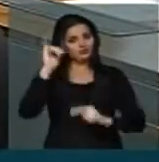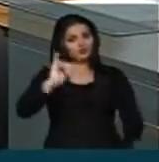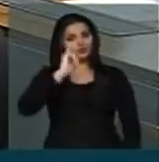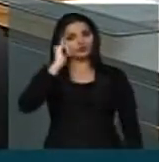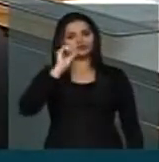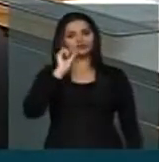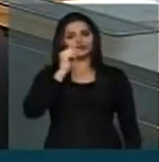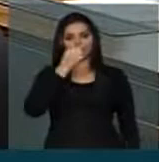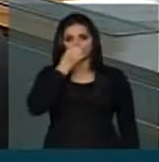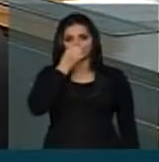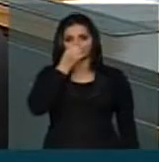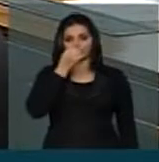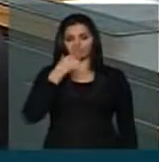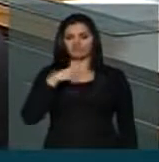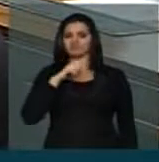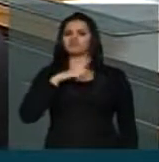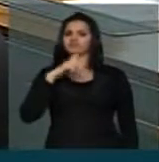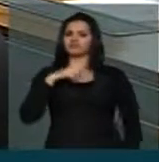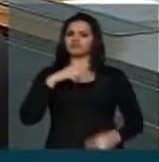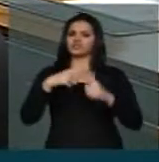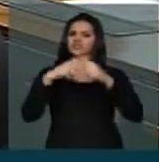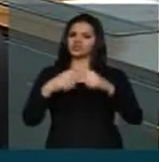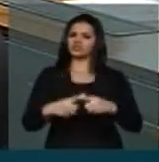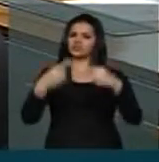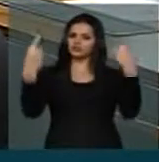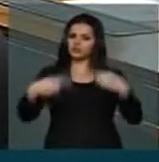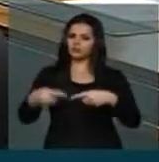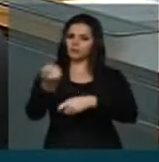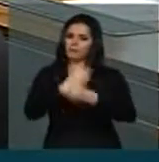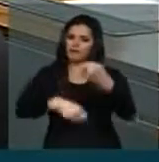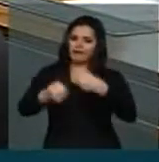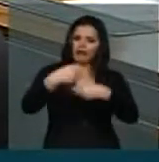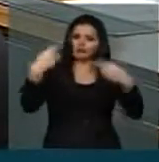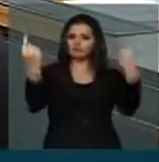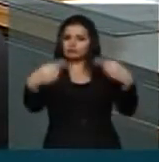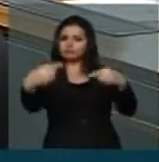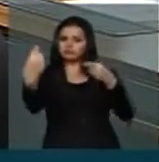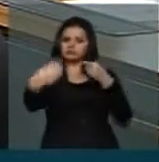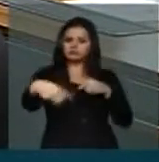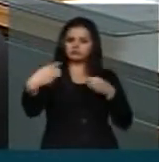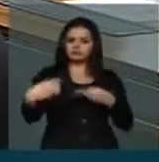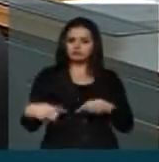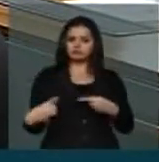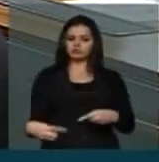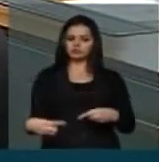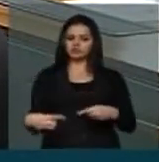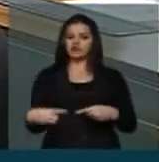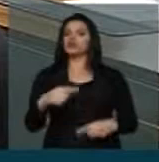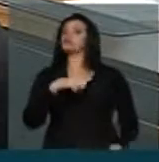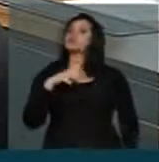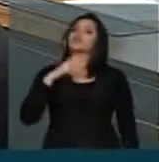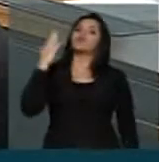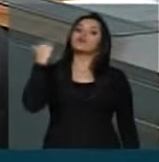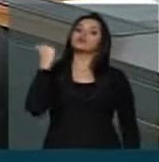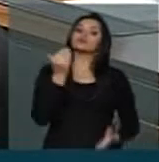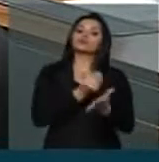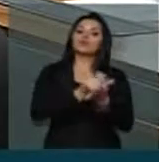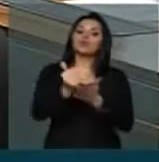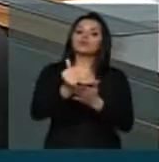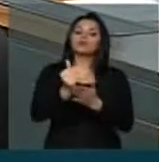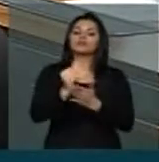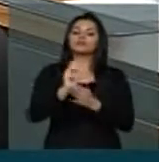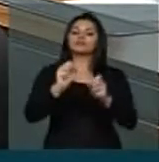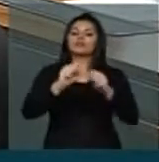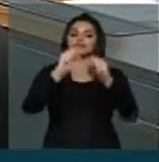seguinte: houve, obviamente, uma disputa mercadológica e essa disputa mercadológica, na época quando foi feito o sistema